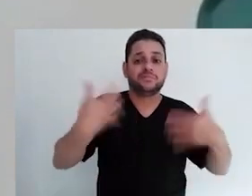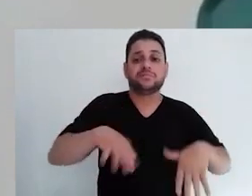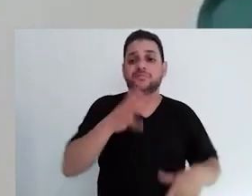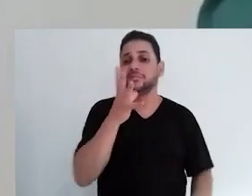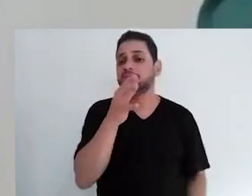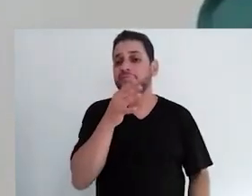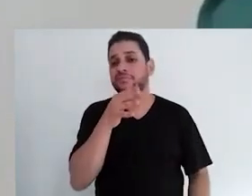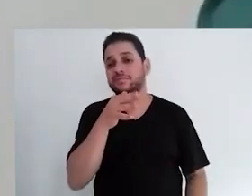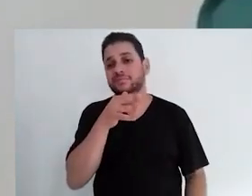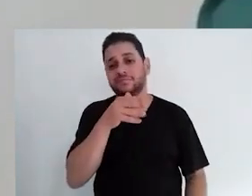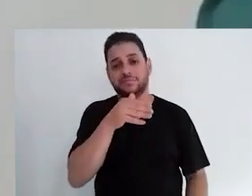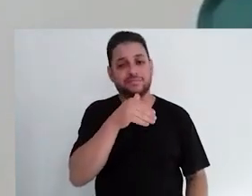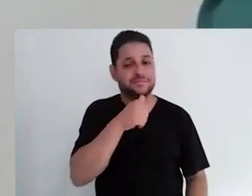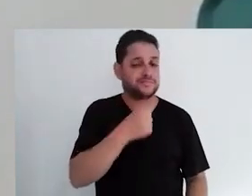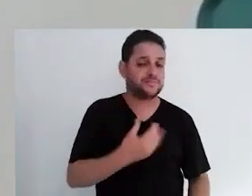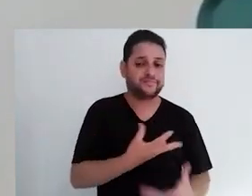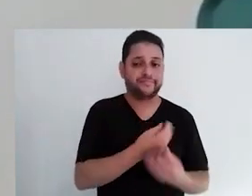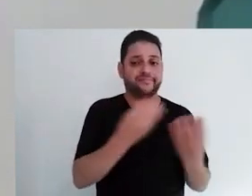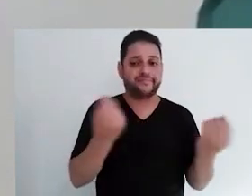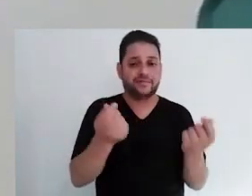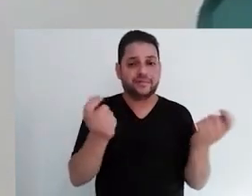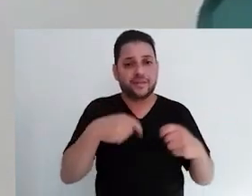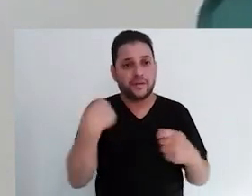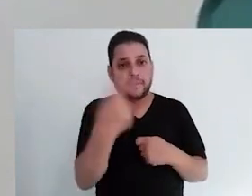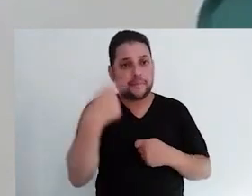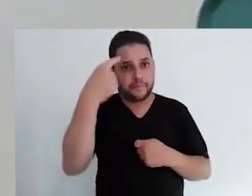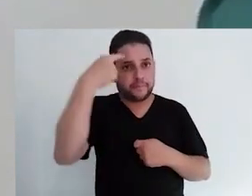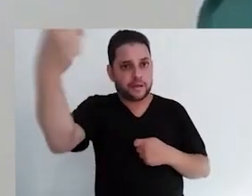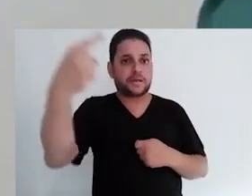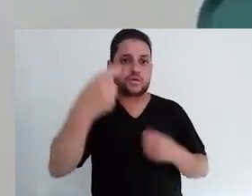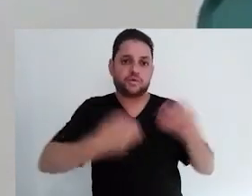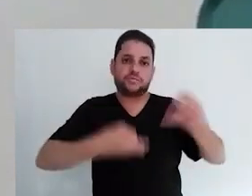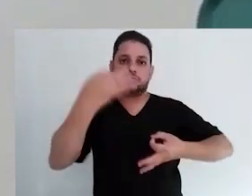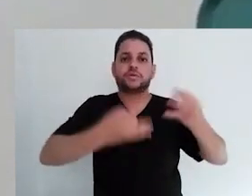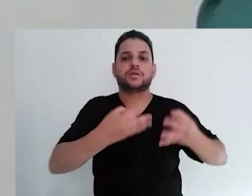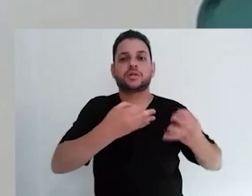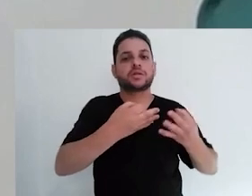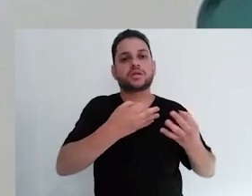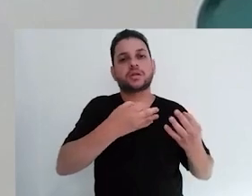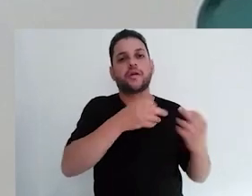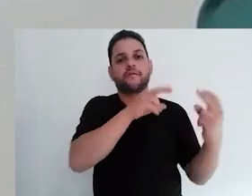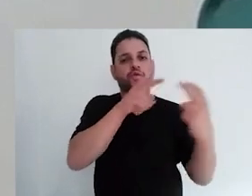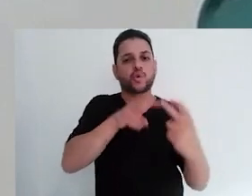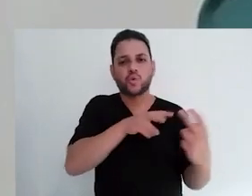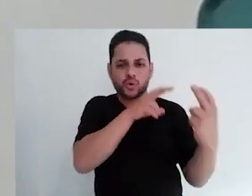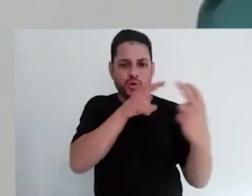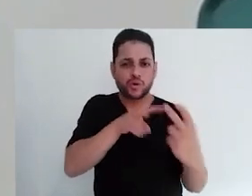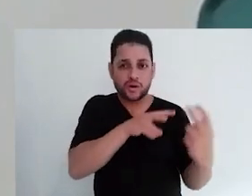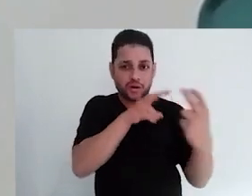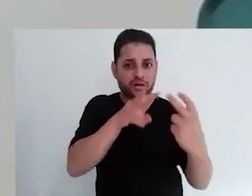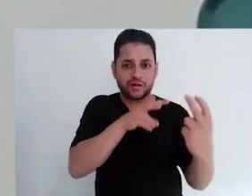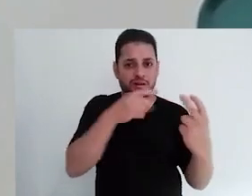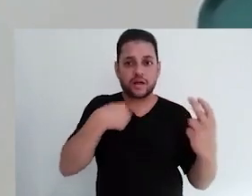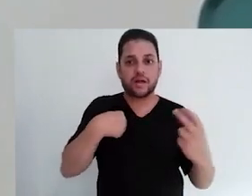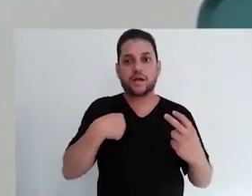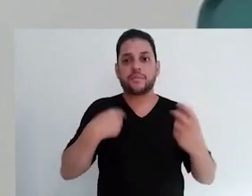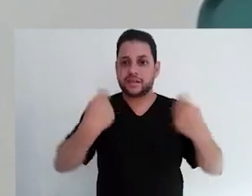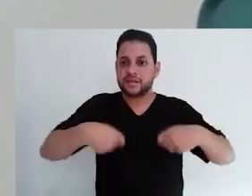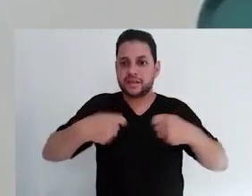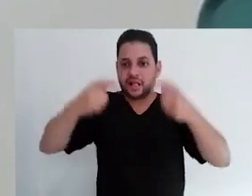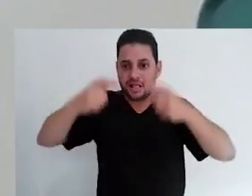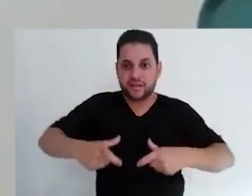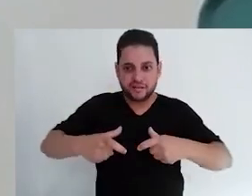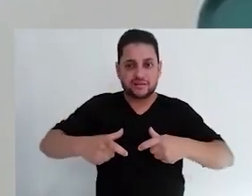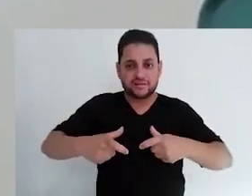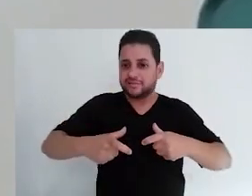E quando a gente pensa em uma justiça totalmente virtual, que independe do território que a gente ocupa, que independe do lugar